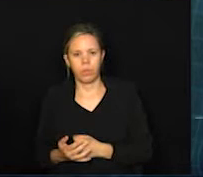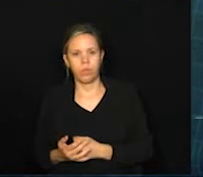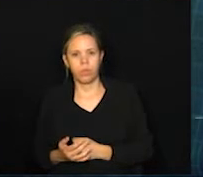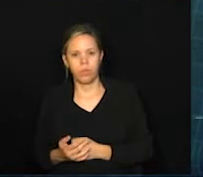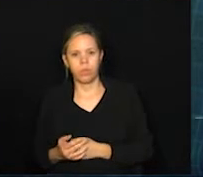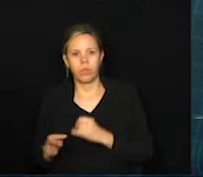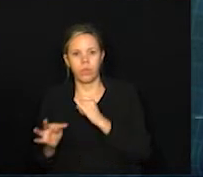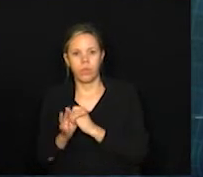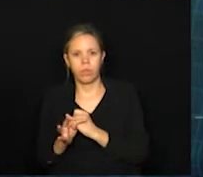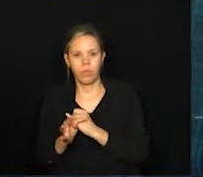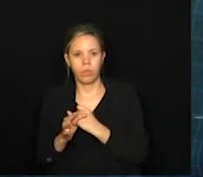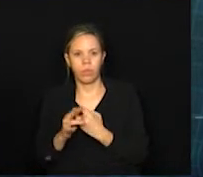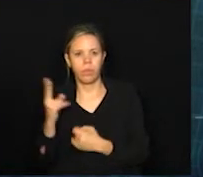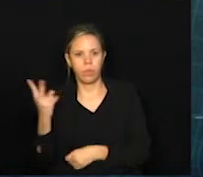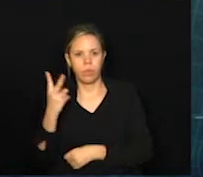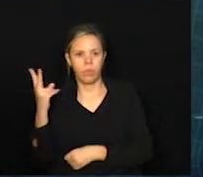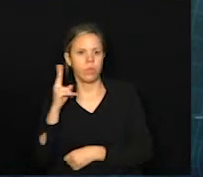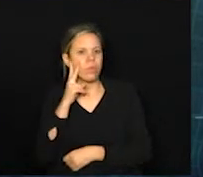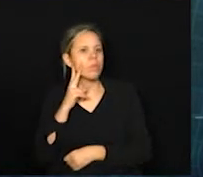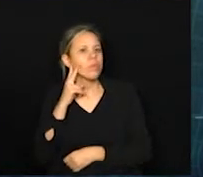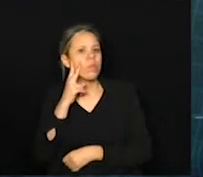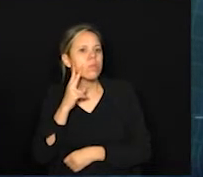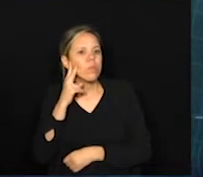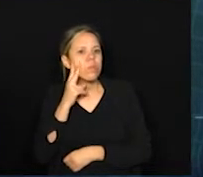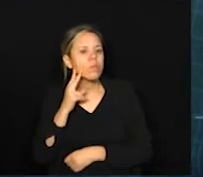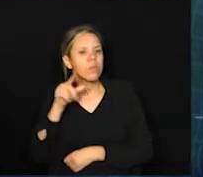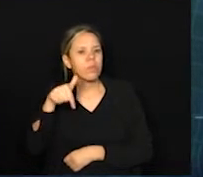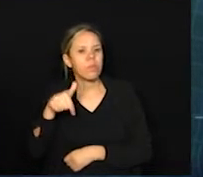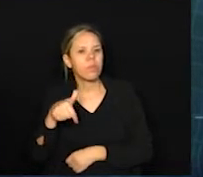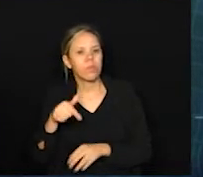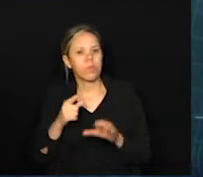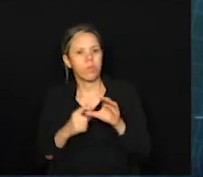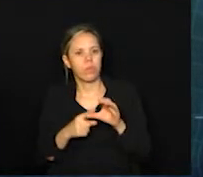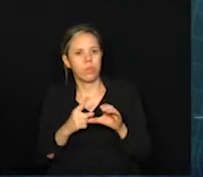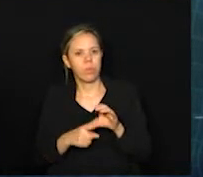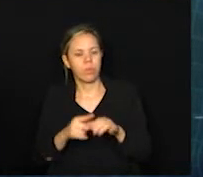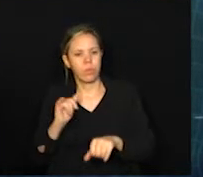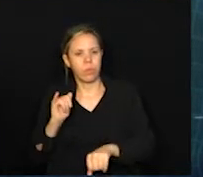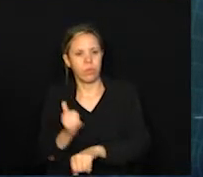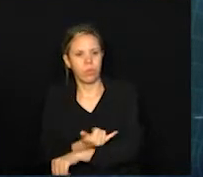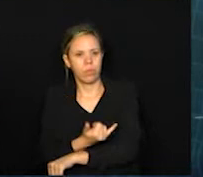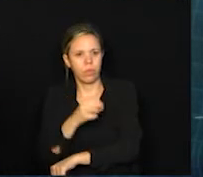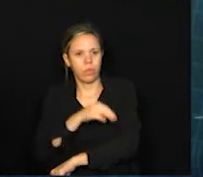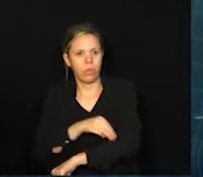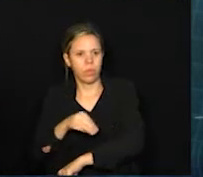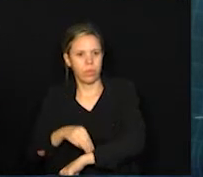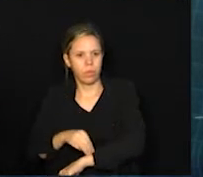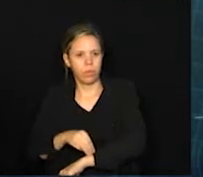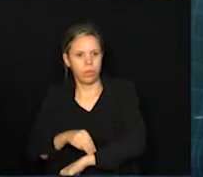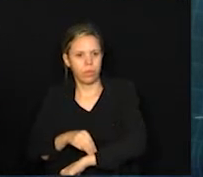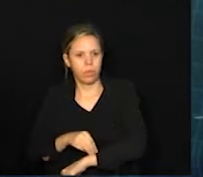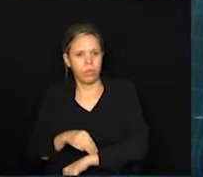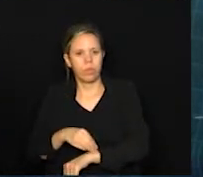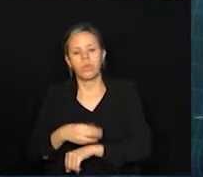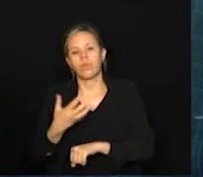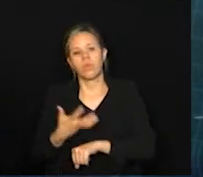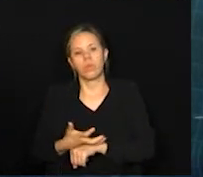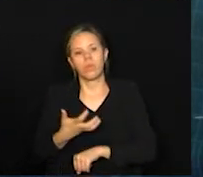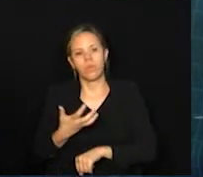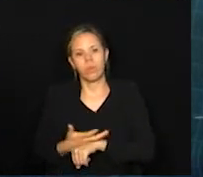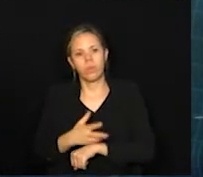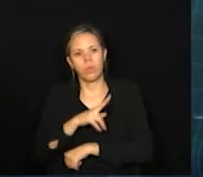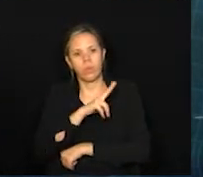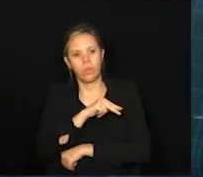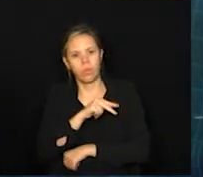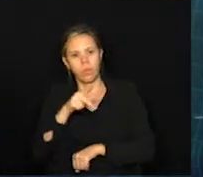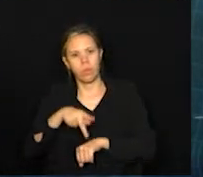Covid-19. Itatiba, Valinhos, Vinhedo, depois aparecem Cosmópolis, Jaguariúna, Montemor, Nova Odessa,